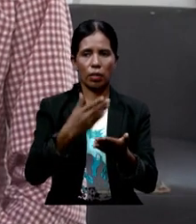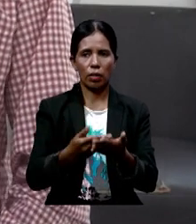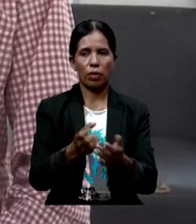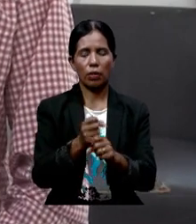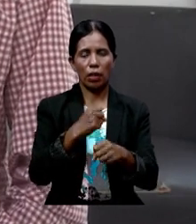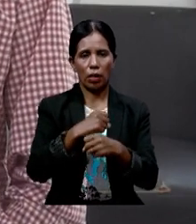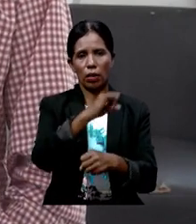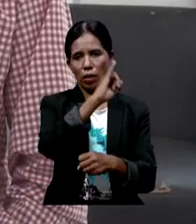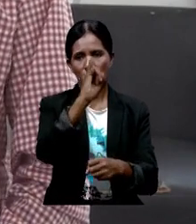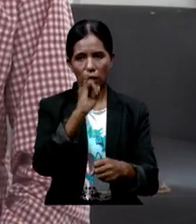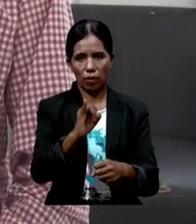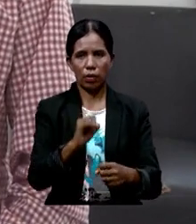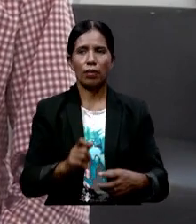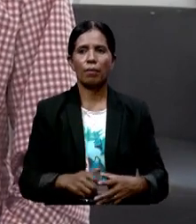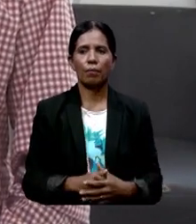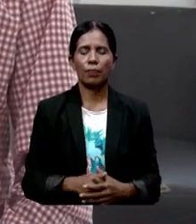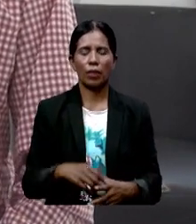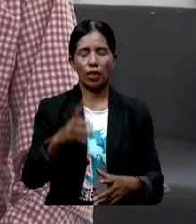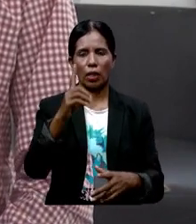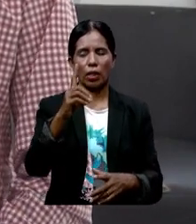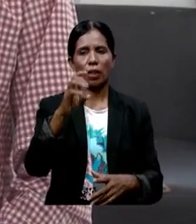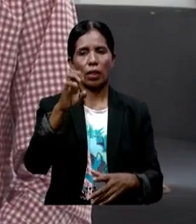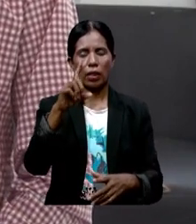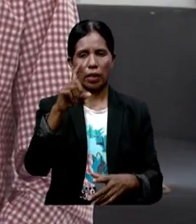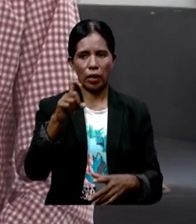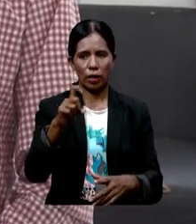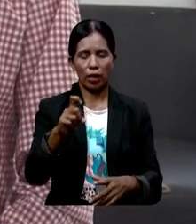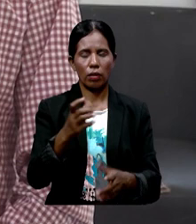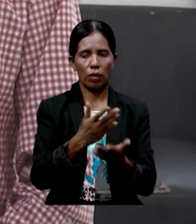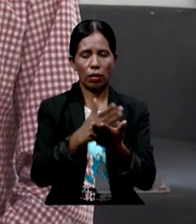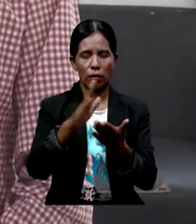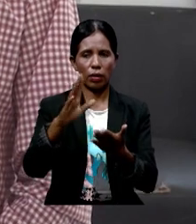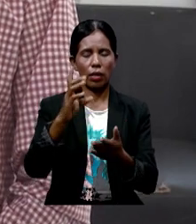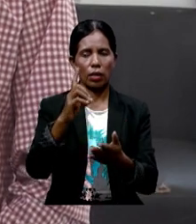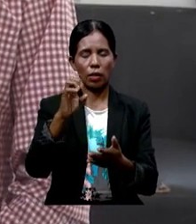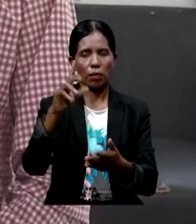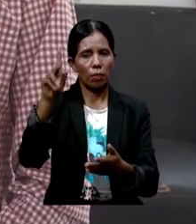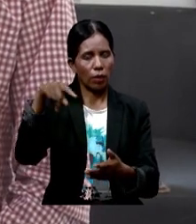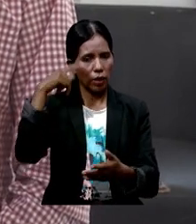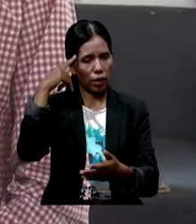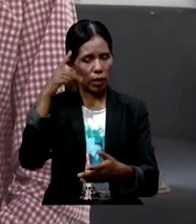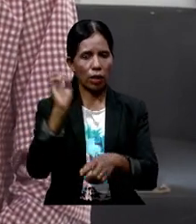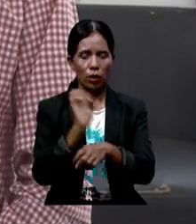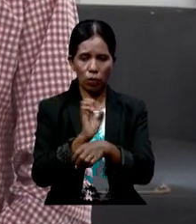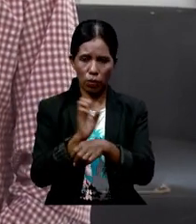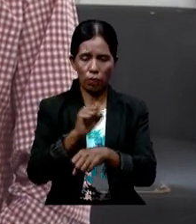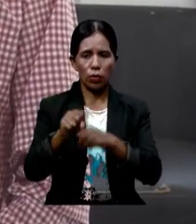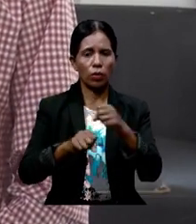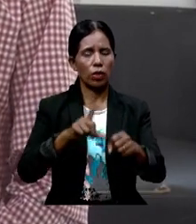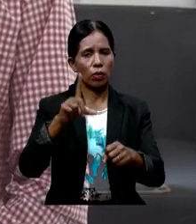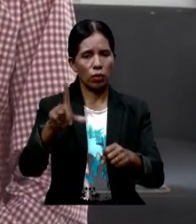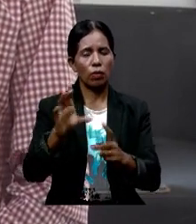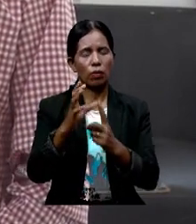entrevista dex sirna fahe atu bele hanesa pujam dex politika dex ekonomia dex sosial kultural